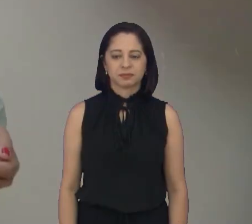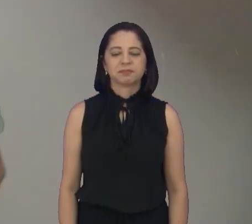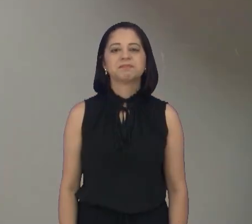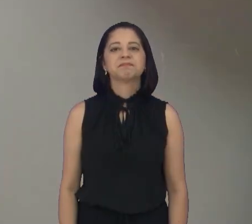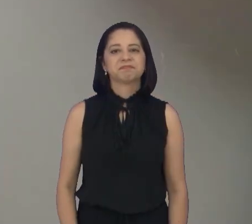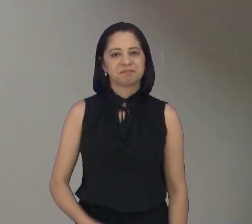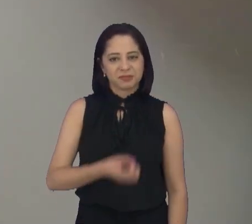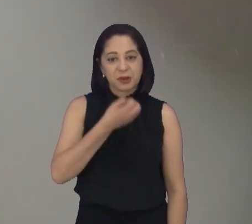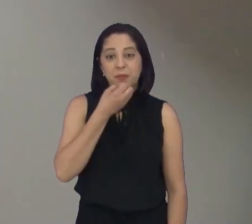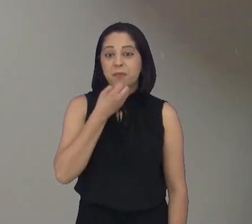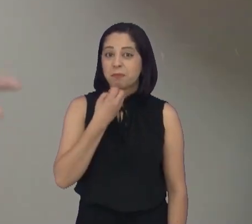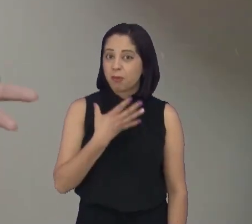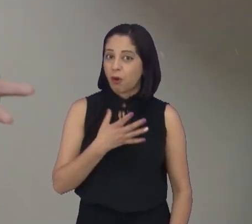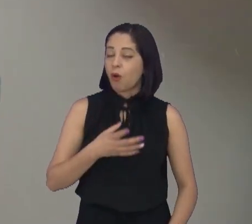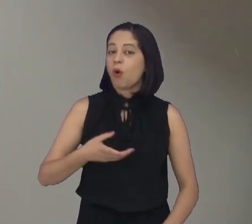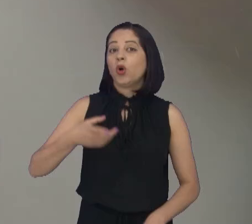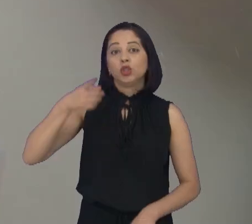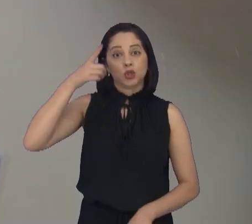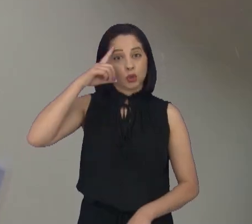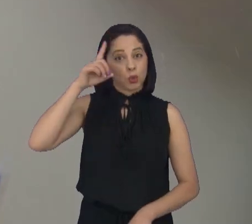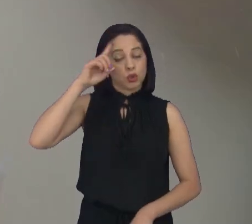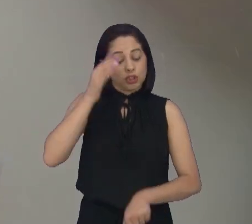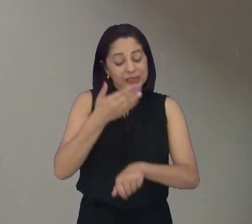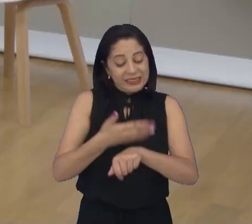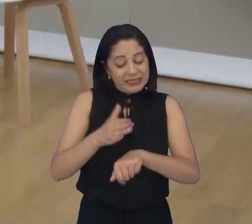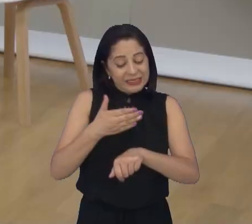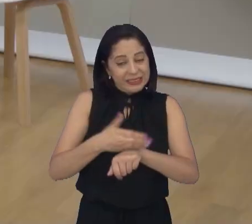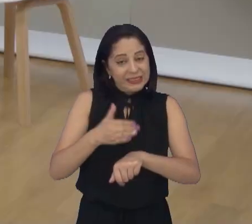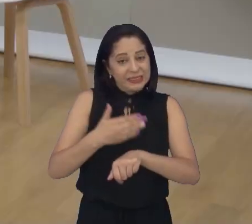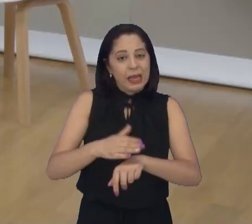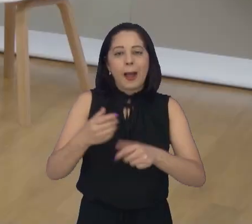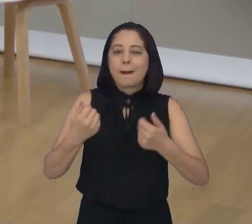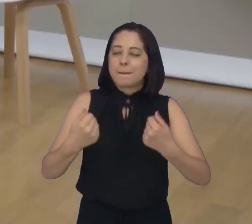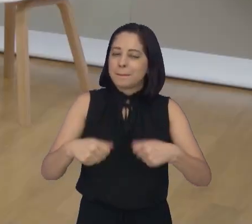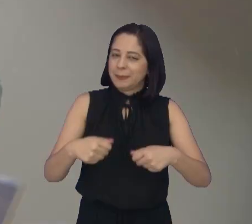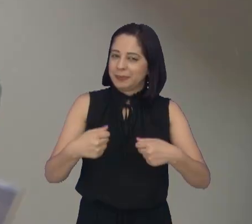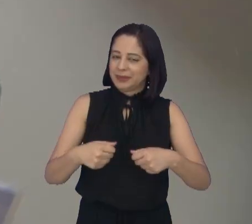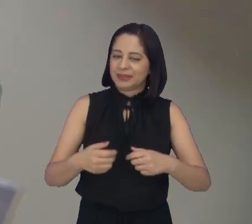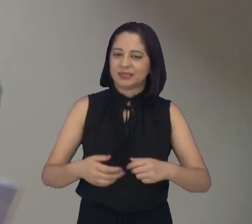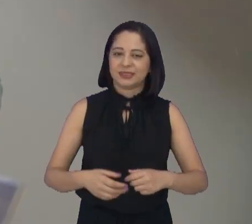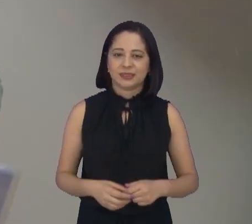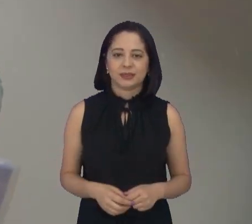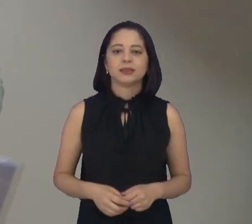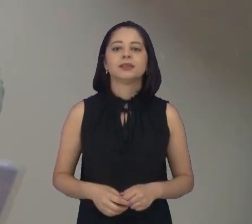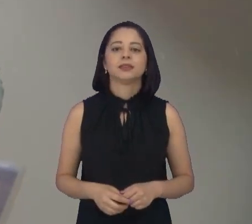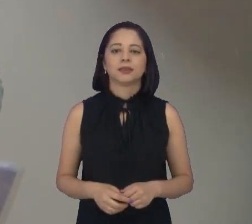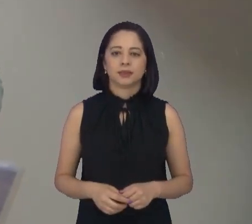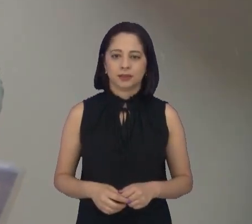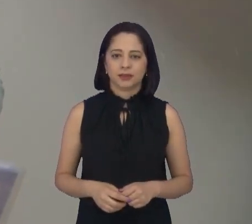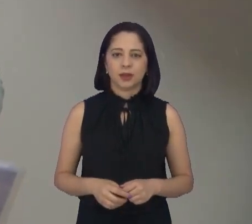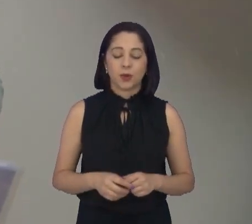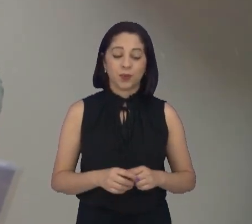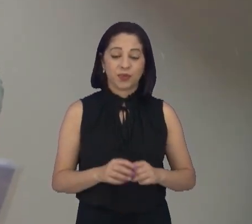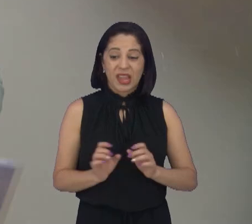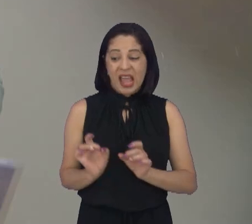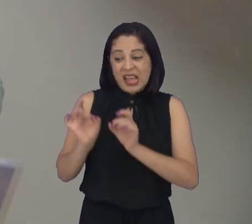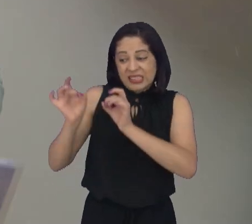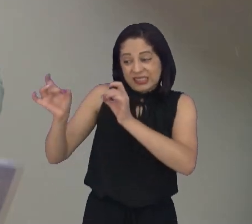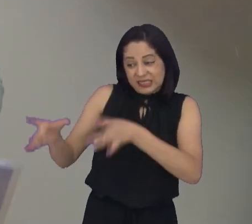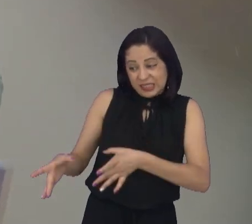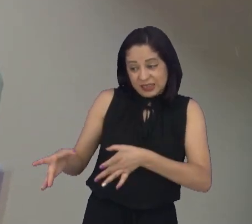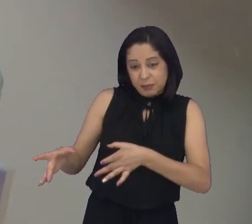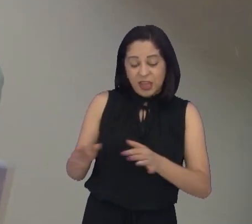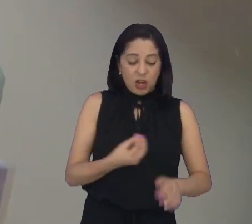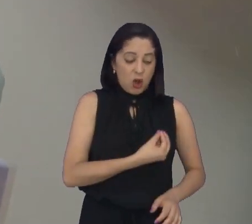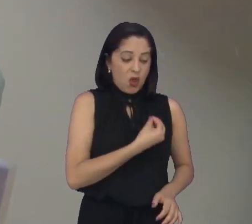Muito bom, é um exercício difícil, né, Sim. Júlia, mas que vale a pena. Enquanto o desapego e o